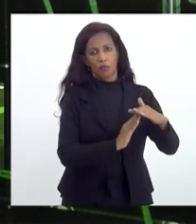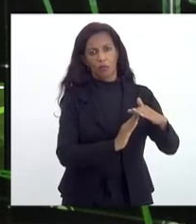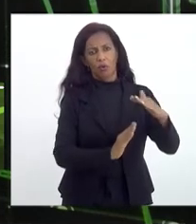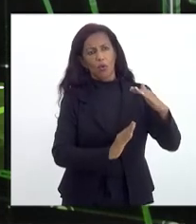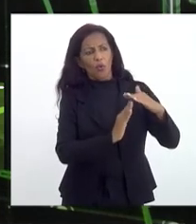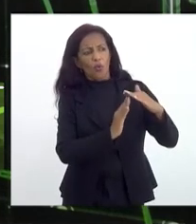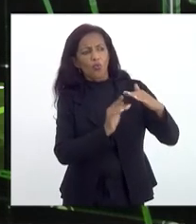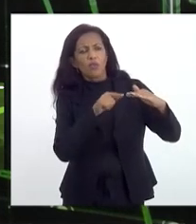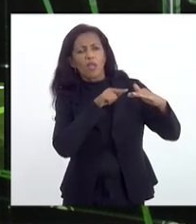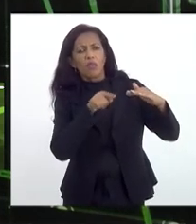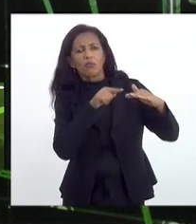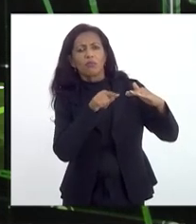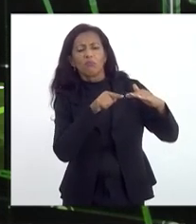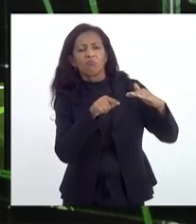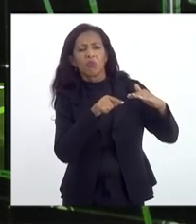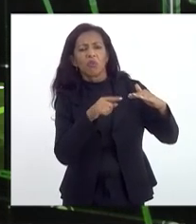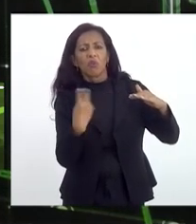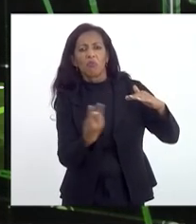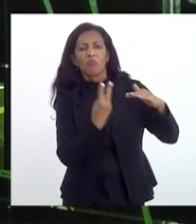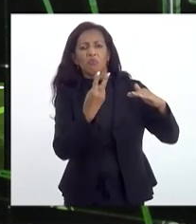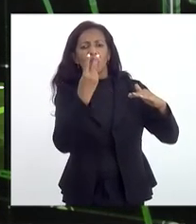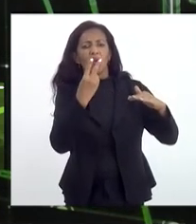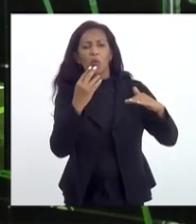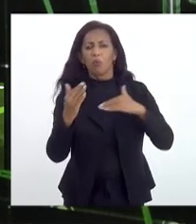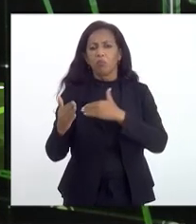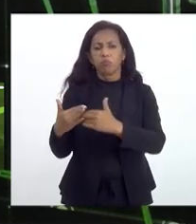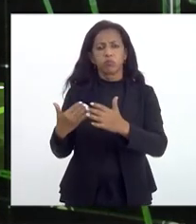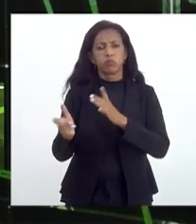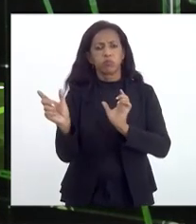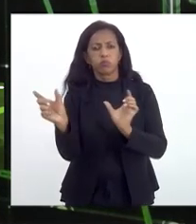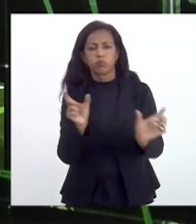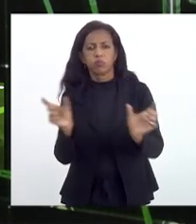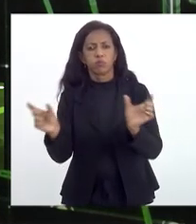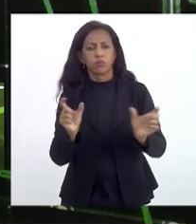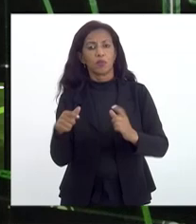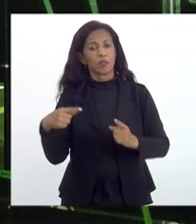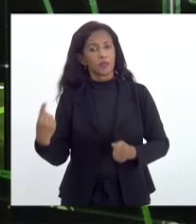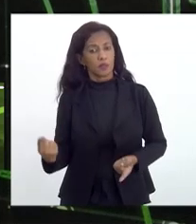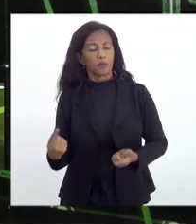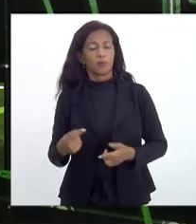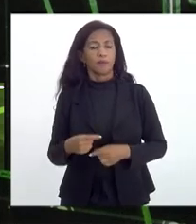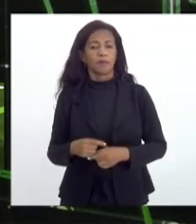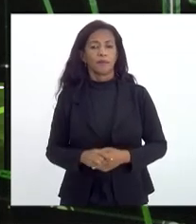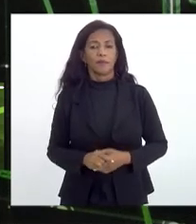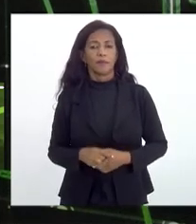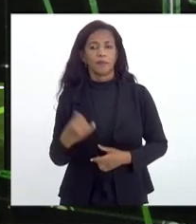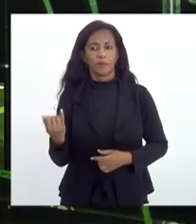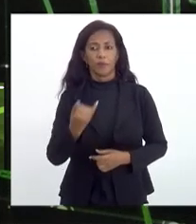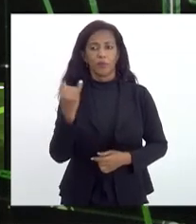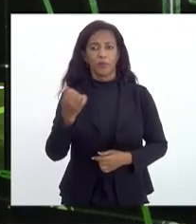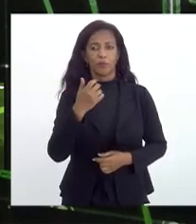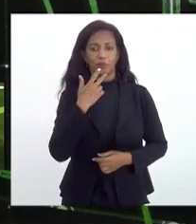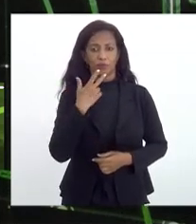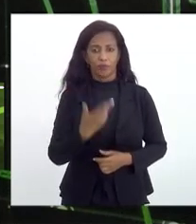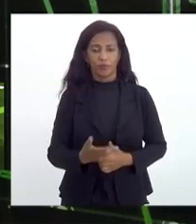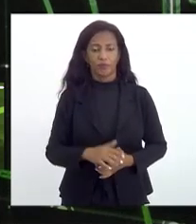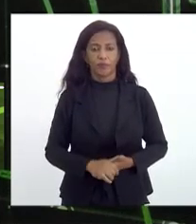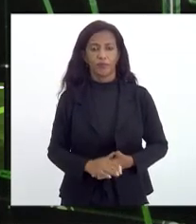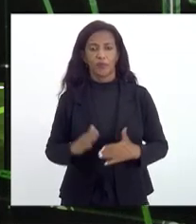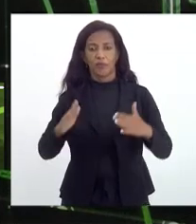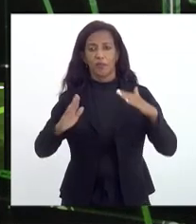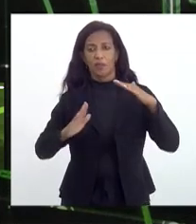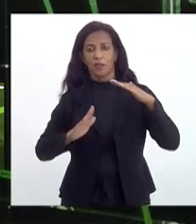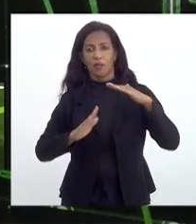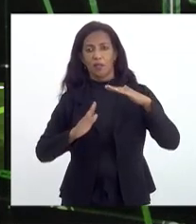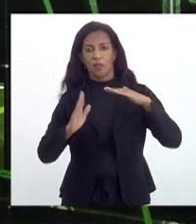servir para qualquer um. E mais uma observação também que é importante destacar, é que o teto ele é